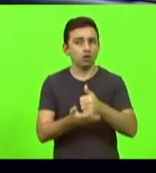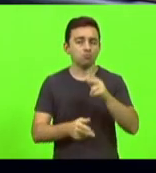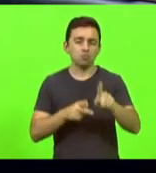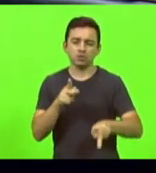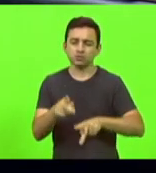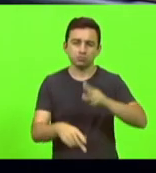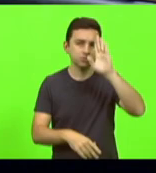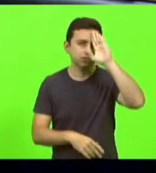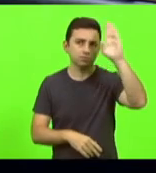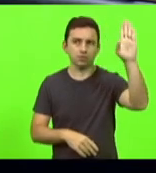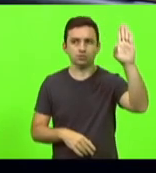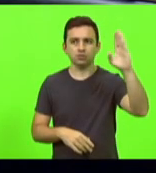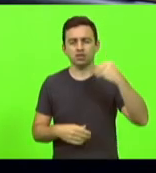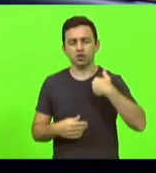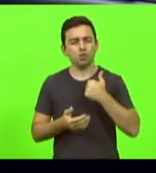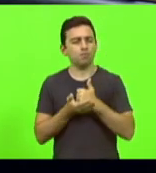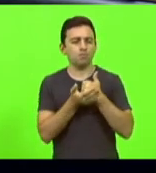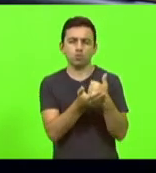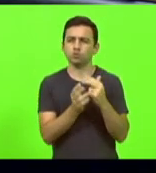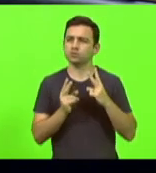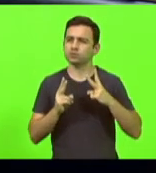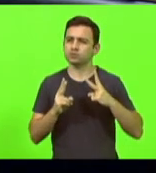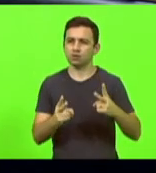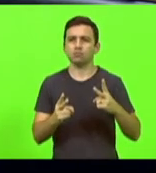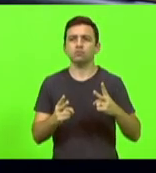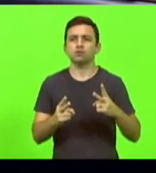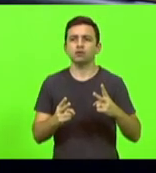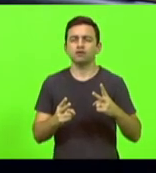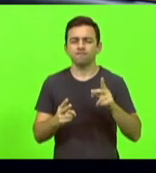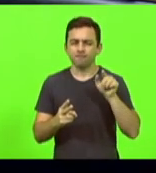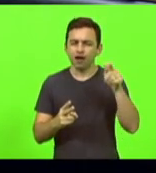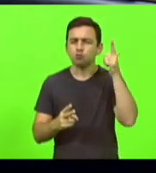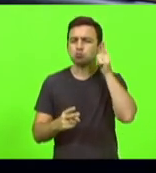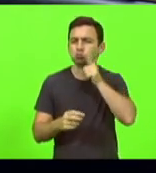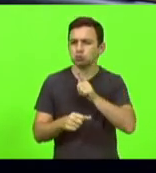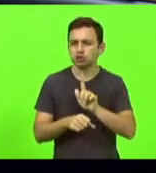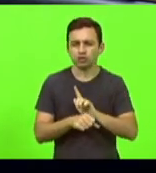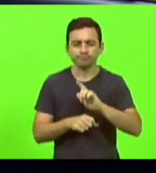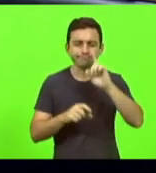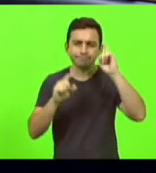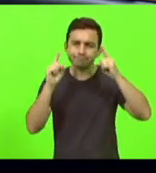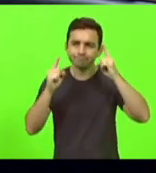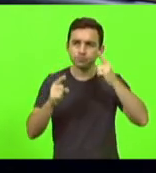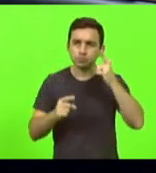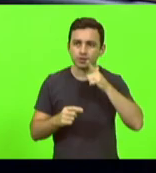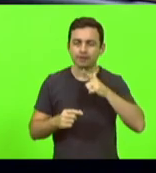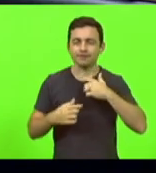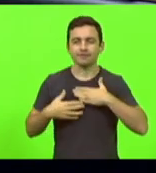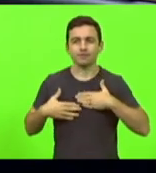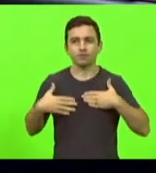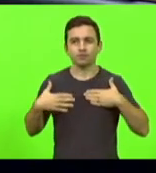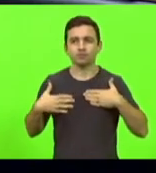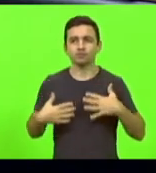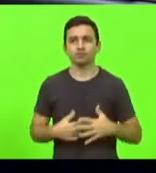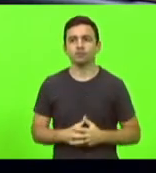Vossa Excelência tem meu apoio e, com certeza, fará uma gestão que vai nos honrar a todos. Muito obrigado, senhor